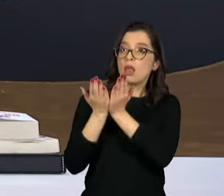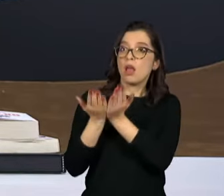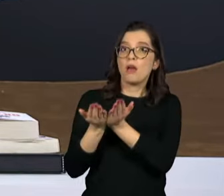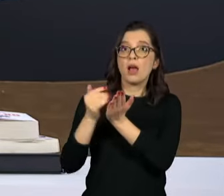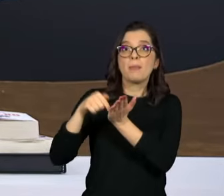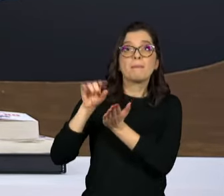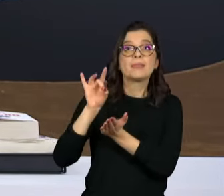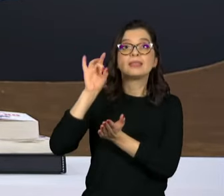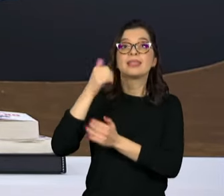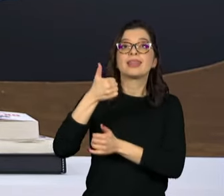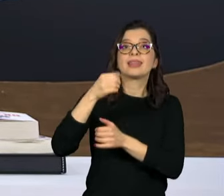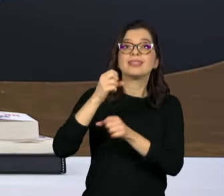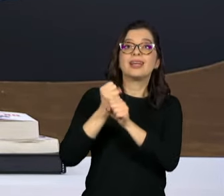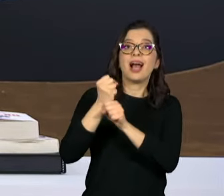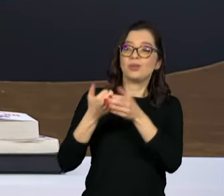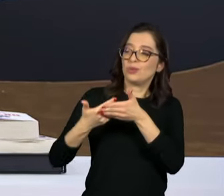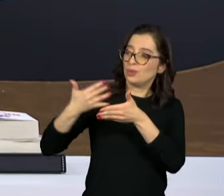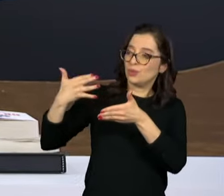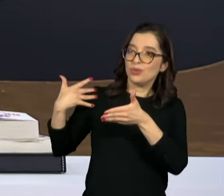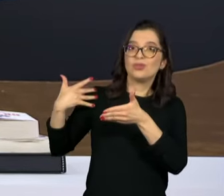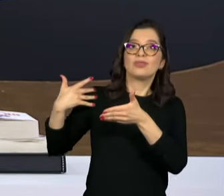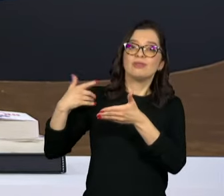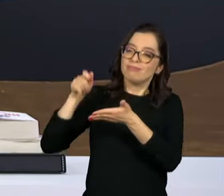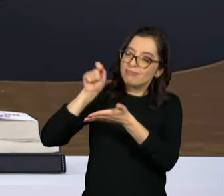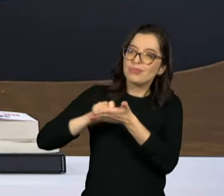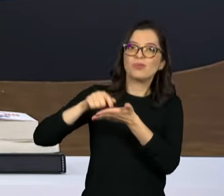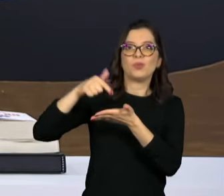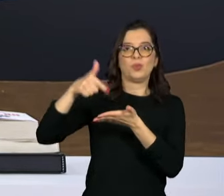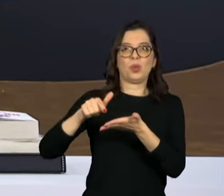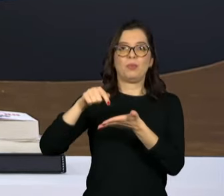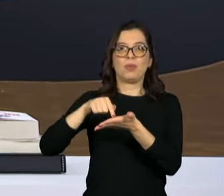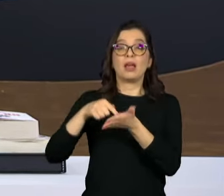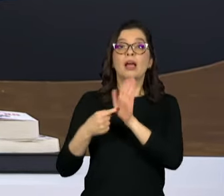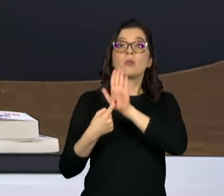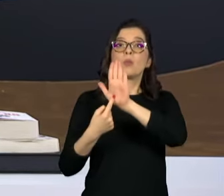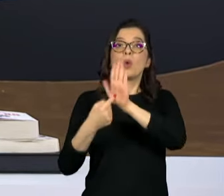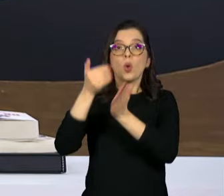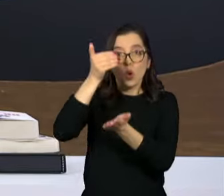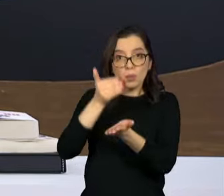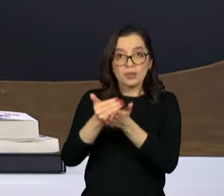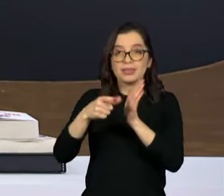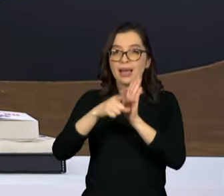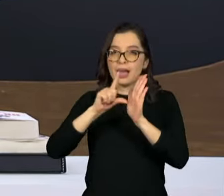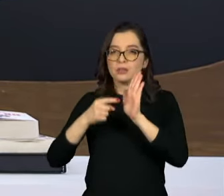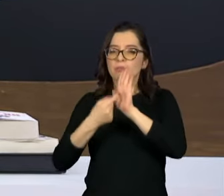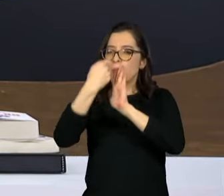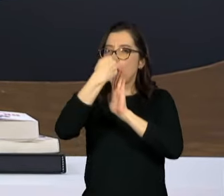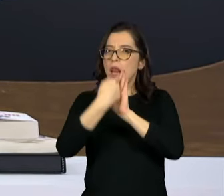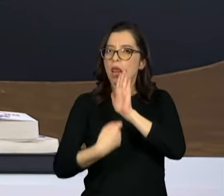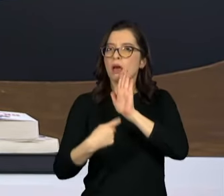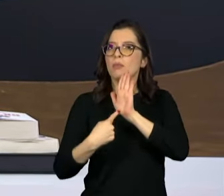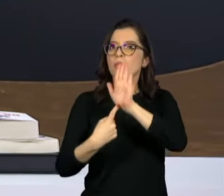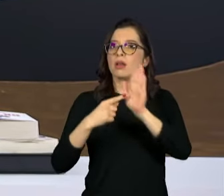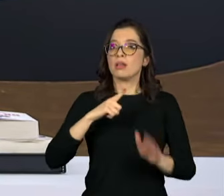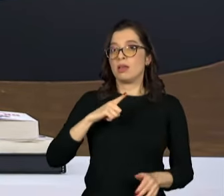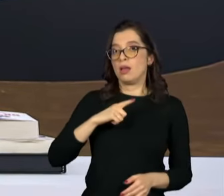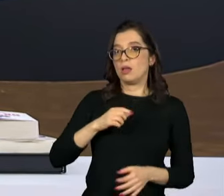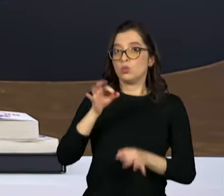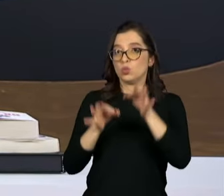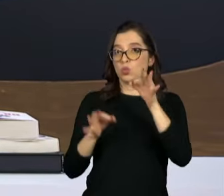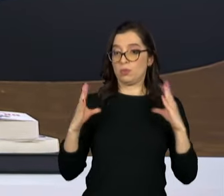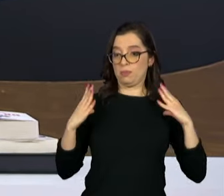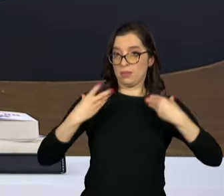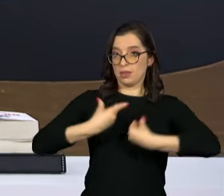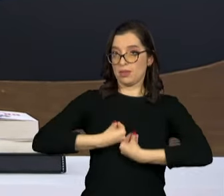diálogo entre o autor e o ministro Luiz Roberto Barroso do Supremo Tribunal Federal sobre dilemas morais e políticos